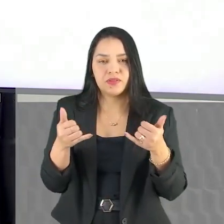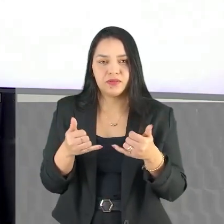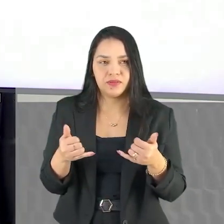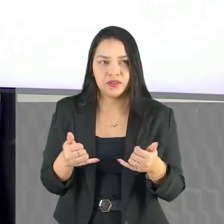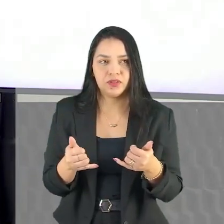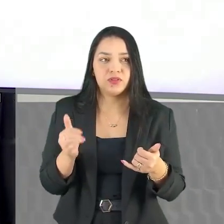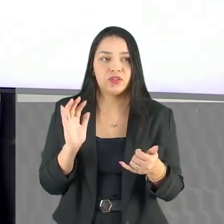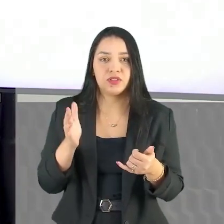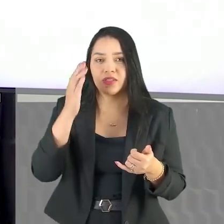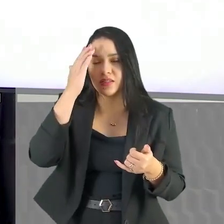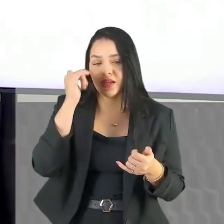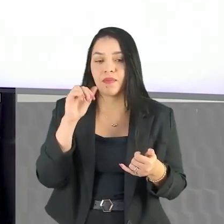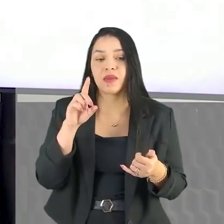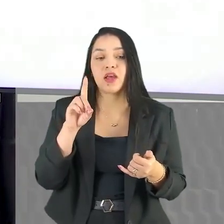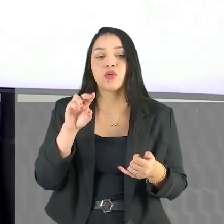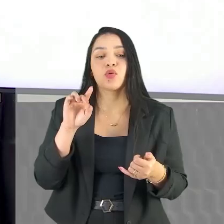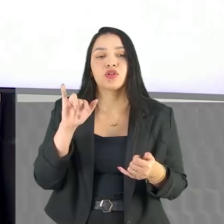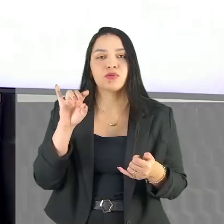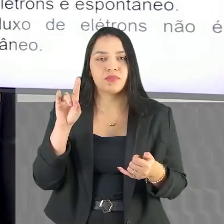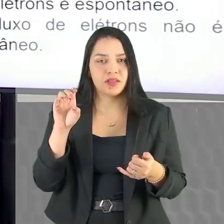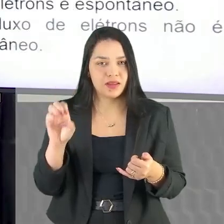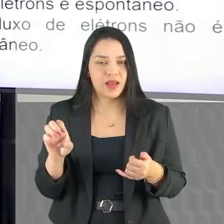já mata logo ductibilidade.